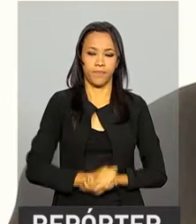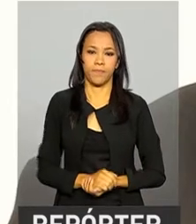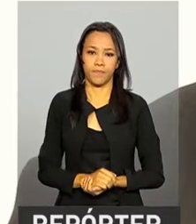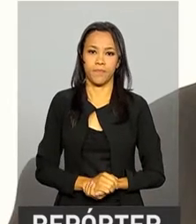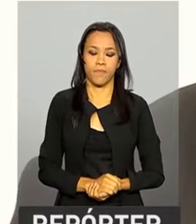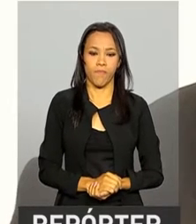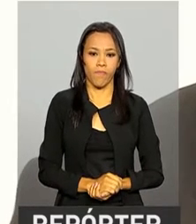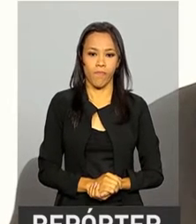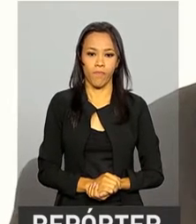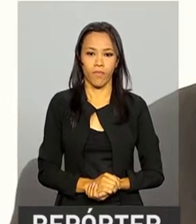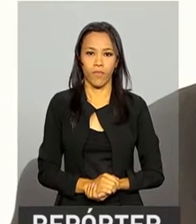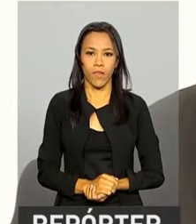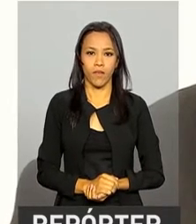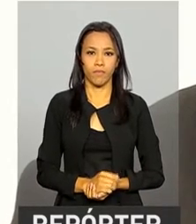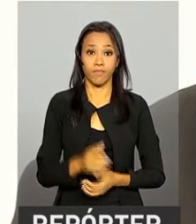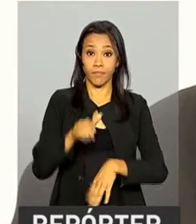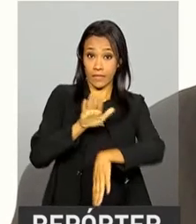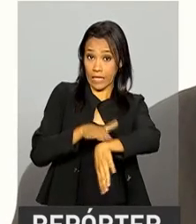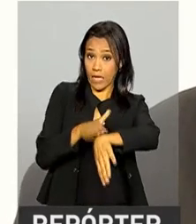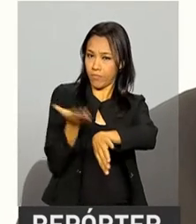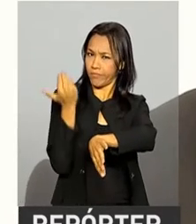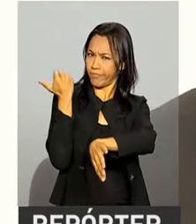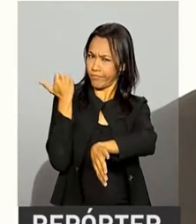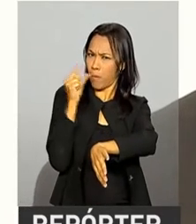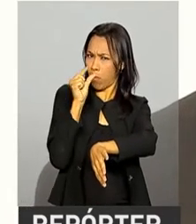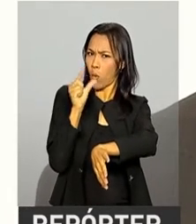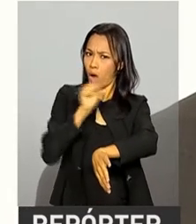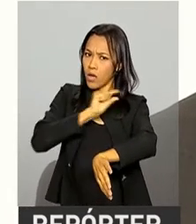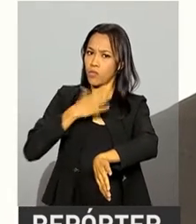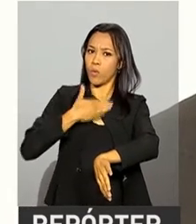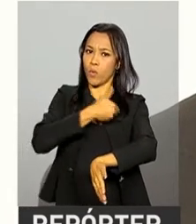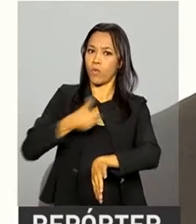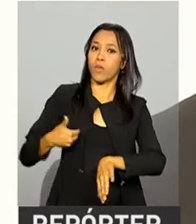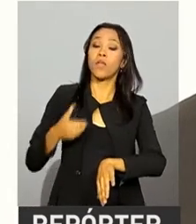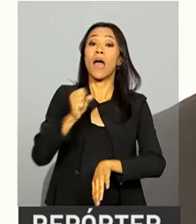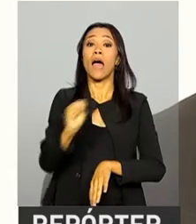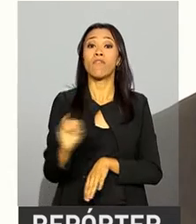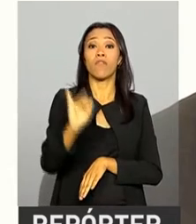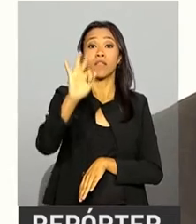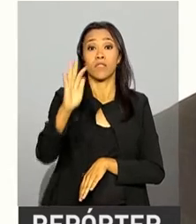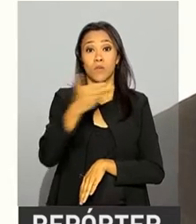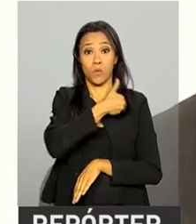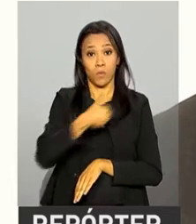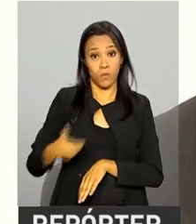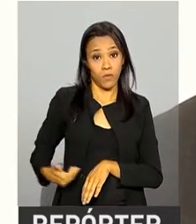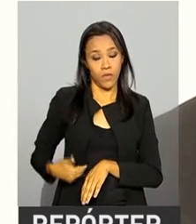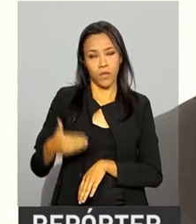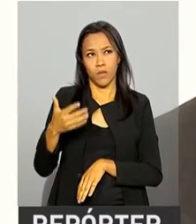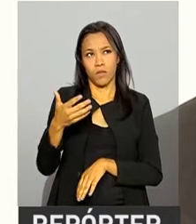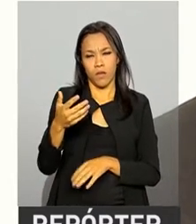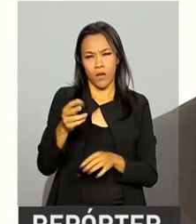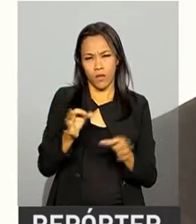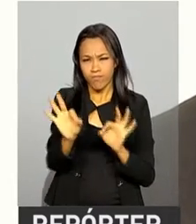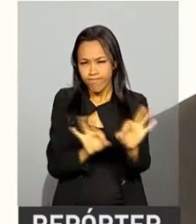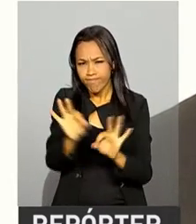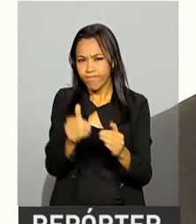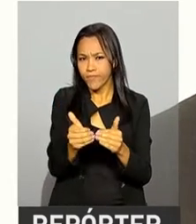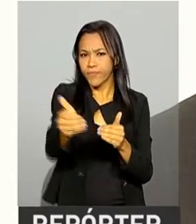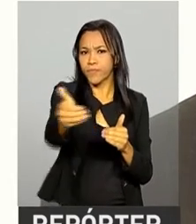há tempos atrás porquanto o governo a inflação no brasil era prevista para 2016